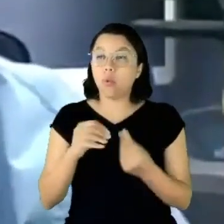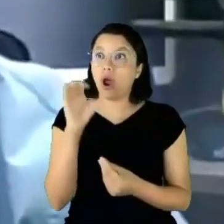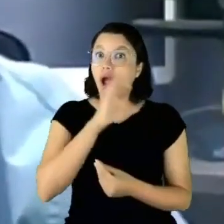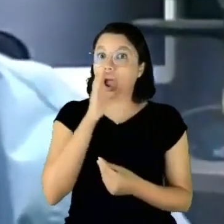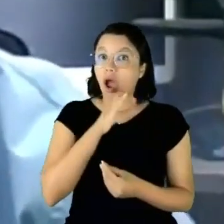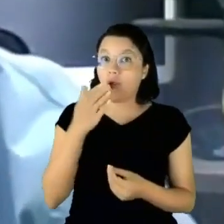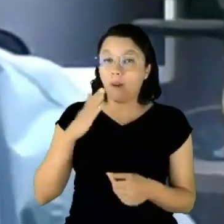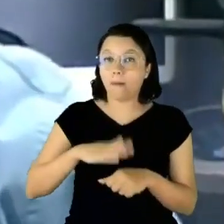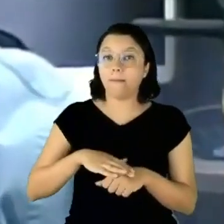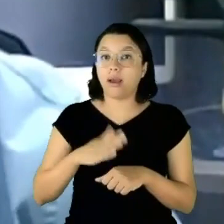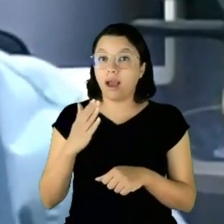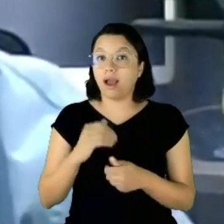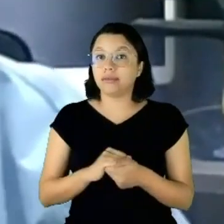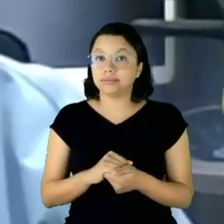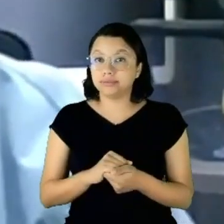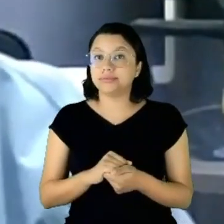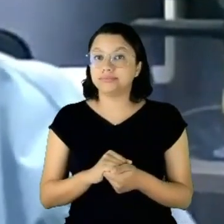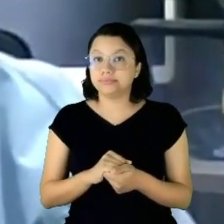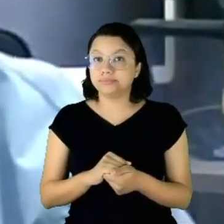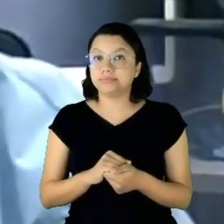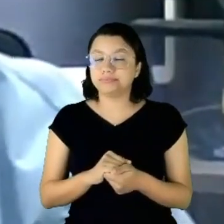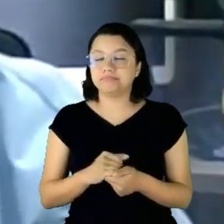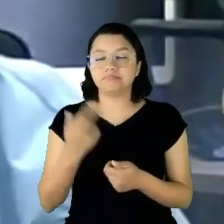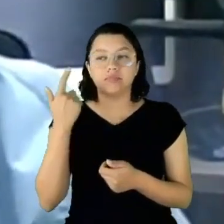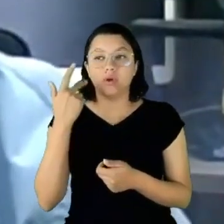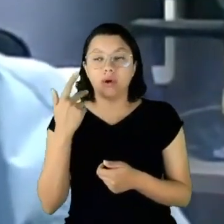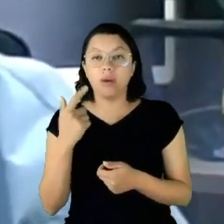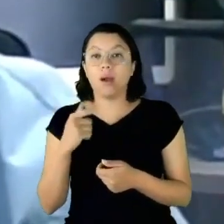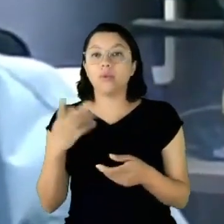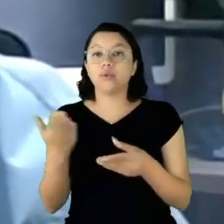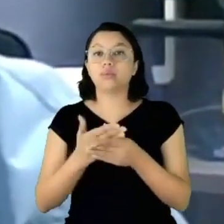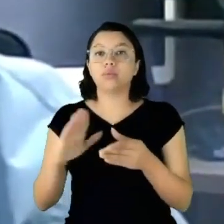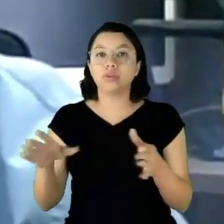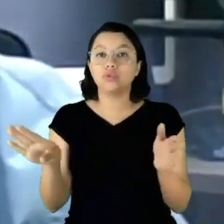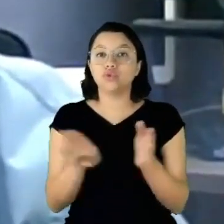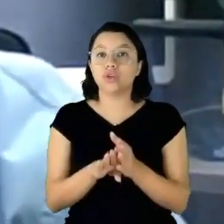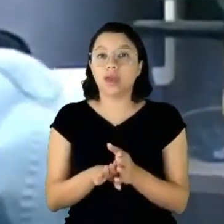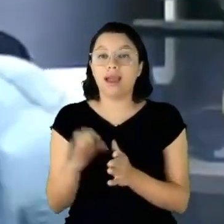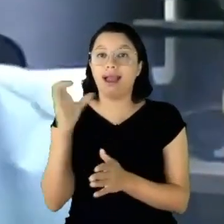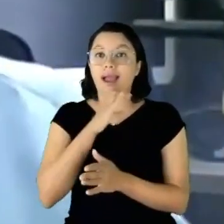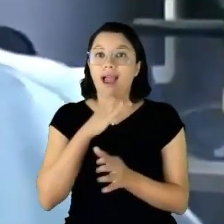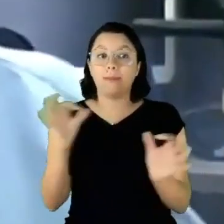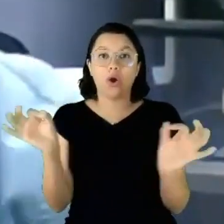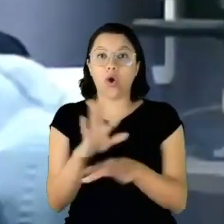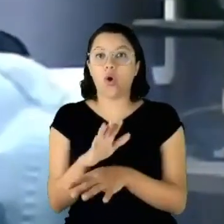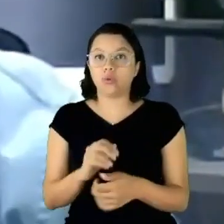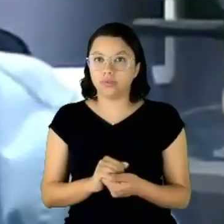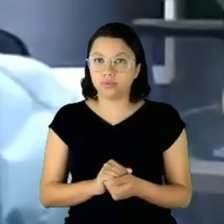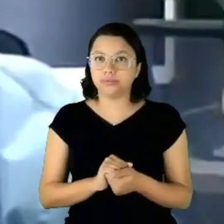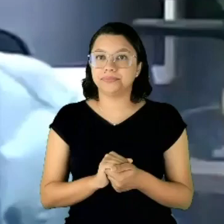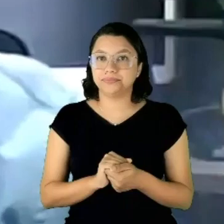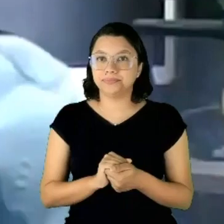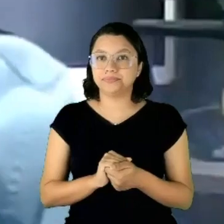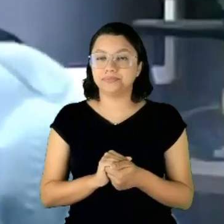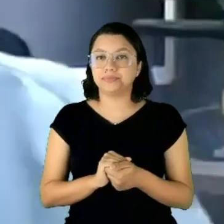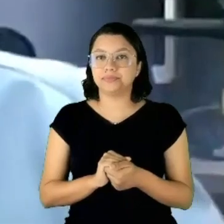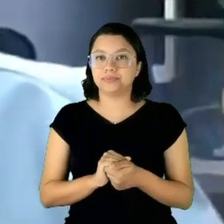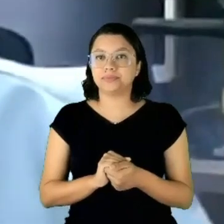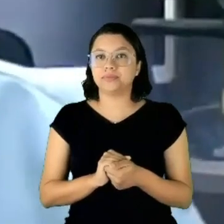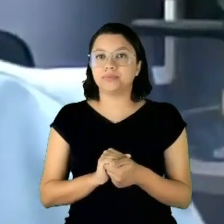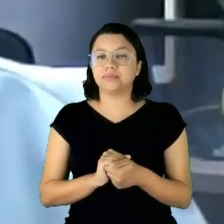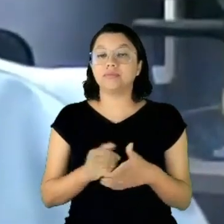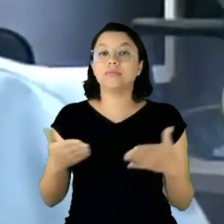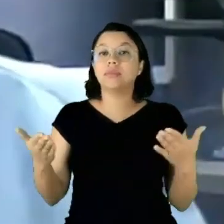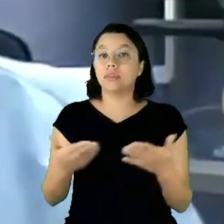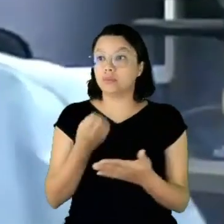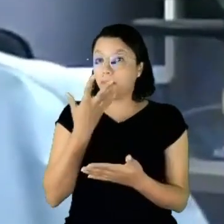a forma. Uma consequência natural é que o processo chegou rápido à conclusão para a sentença. Então, essa é uma